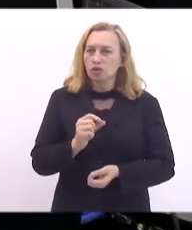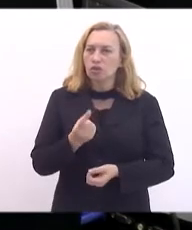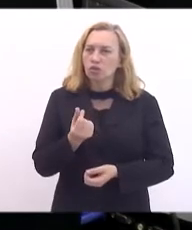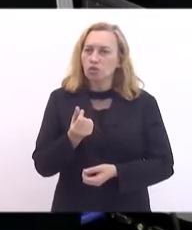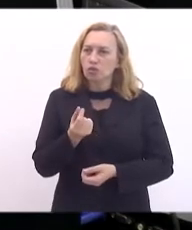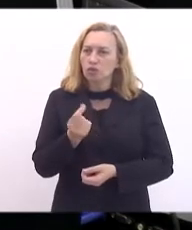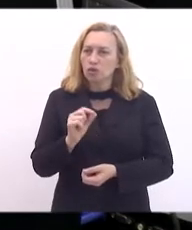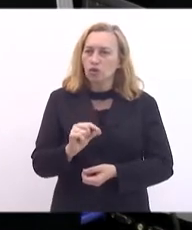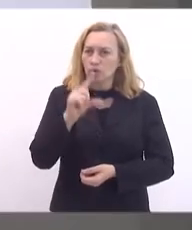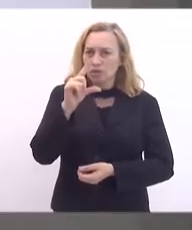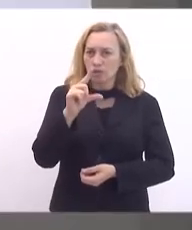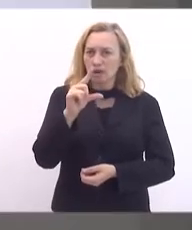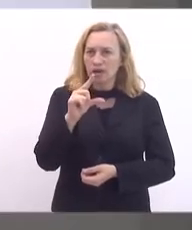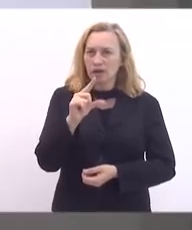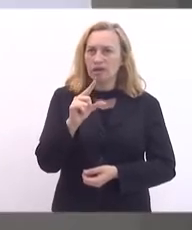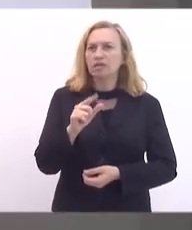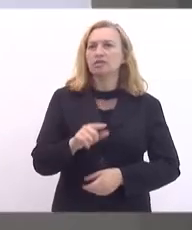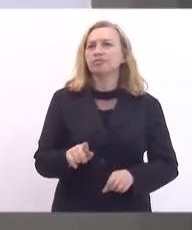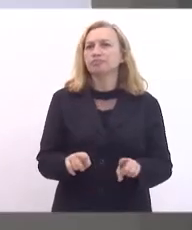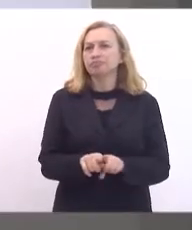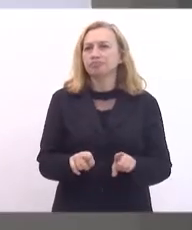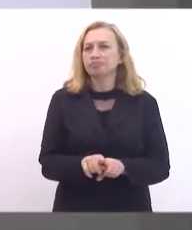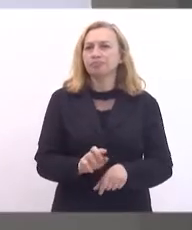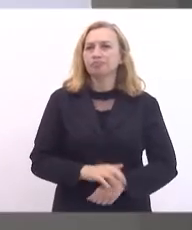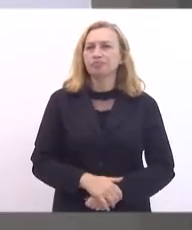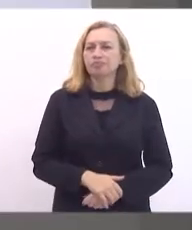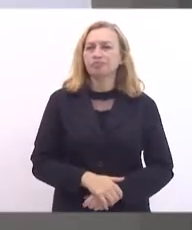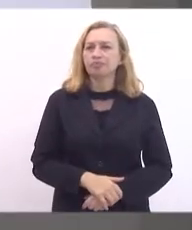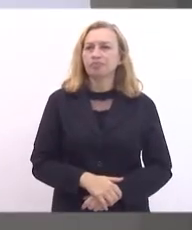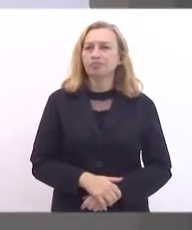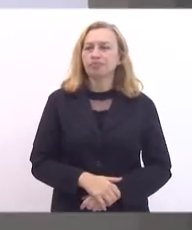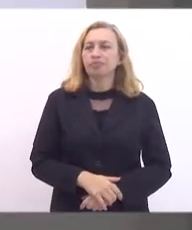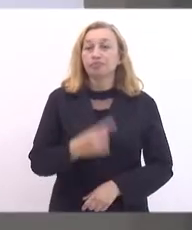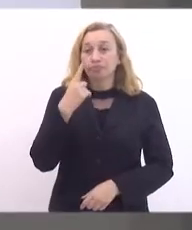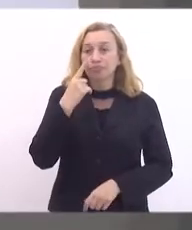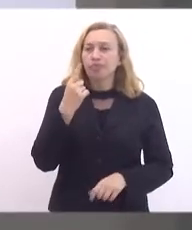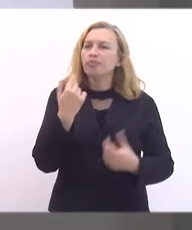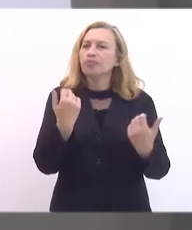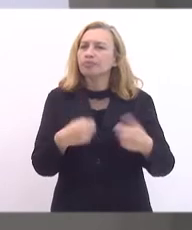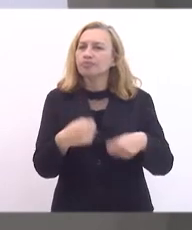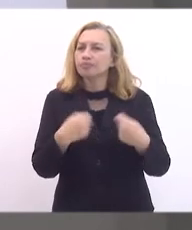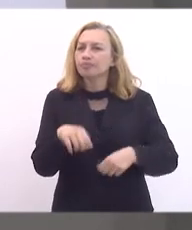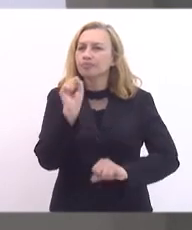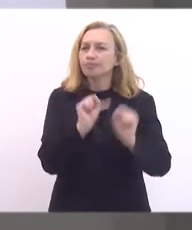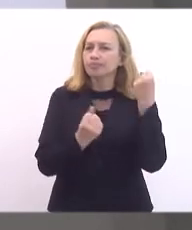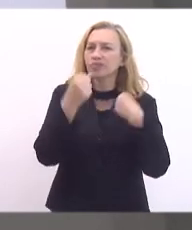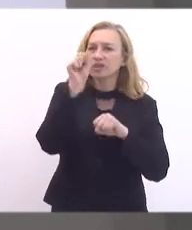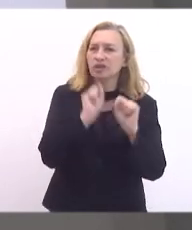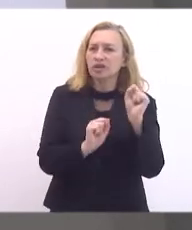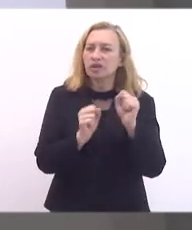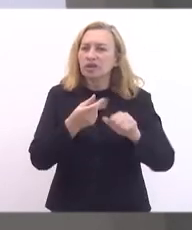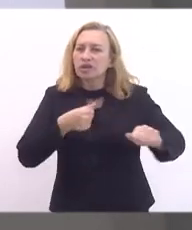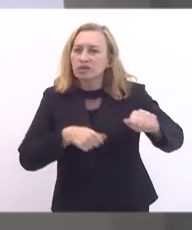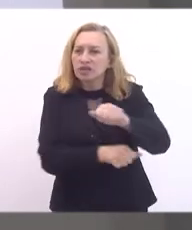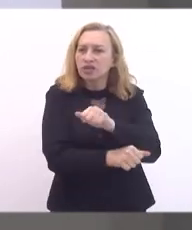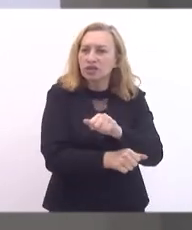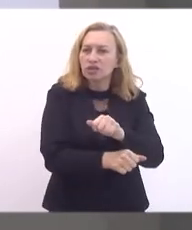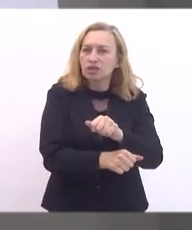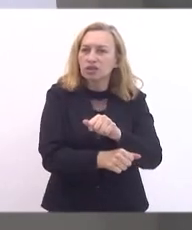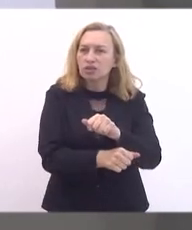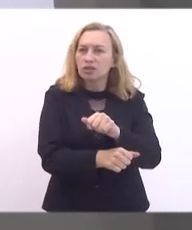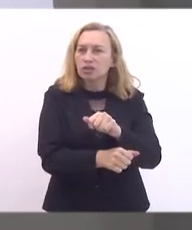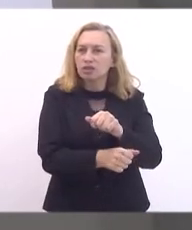fica pronto e a roda 4B também e a gente também enxerga uma necessidade da indústria investir para recuperar a que a